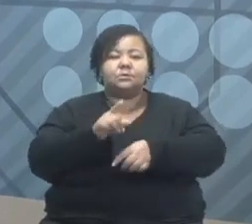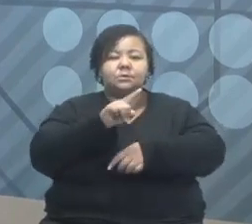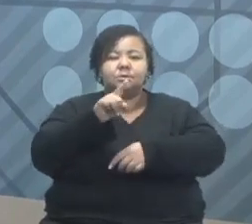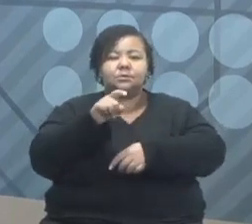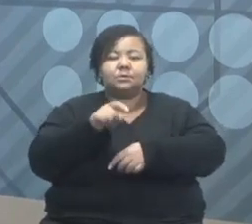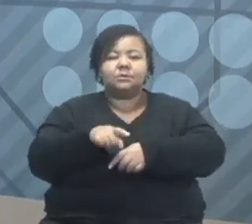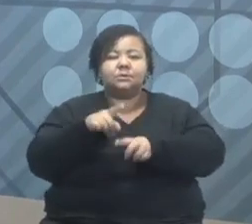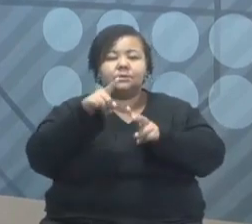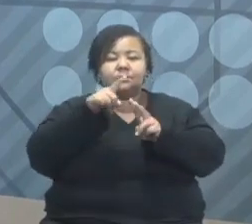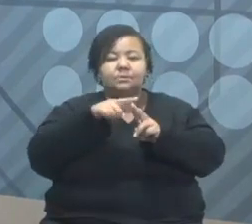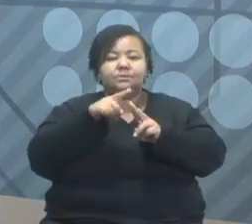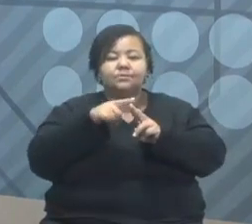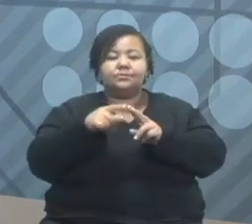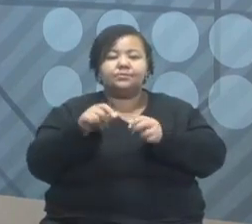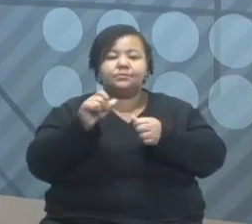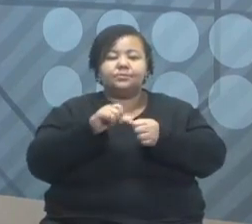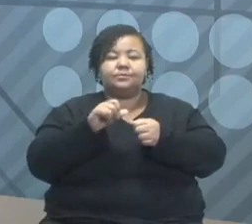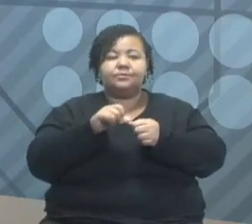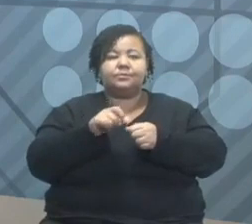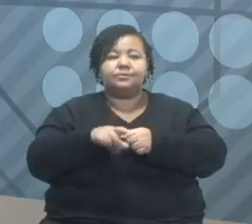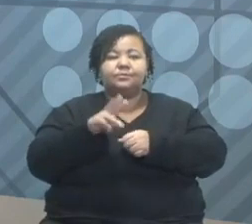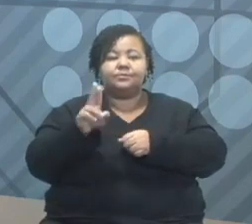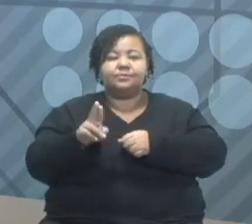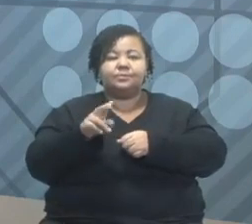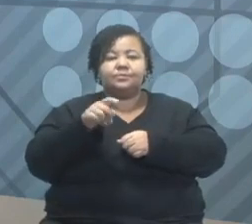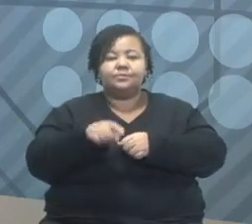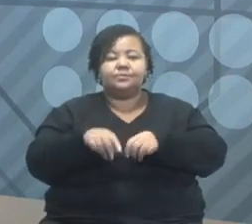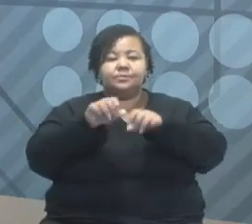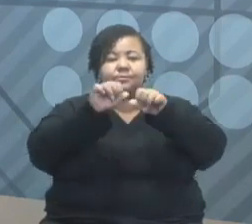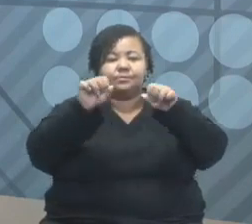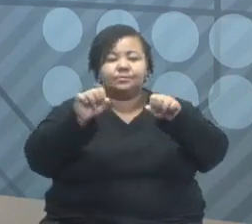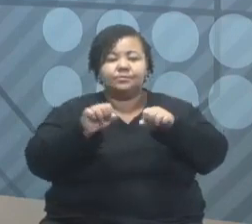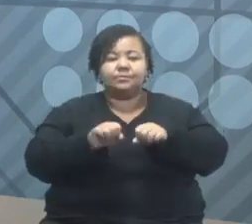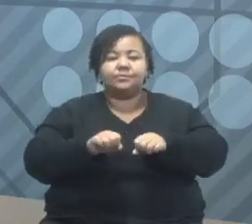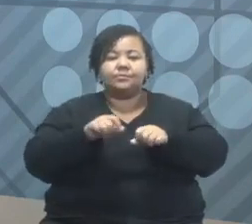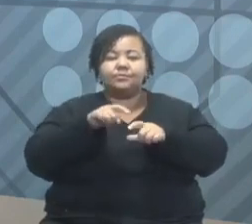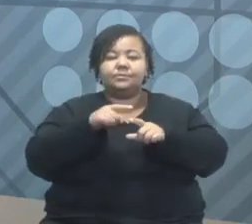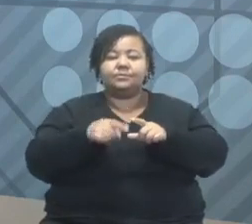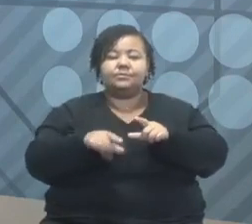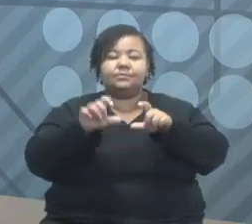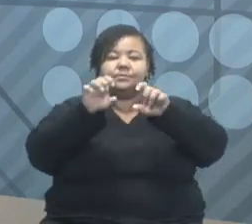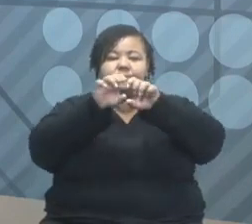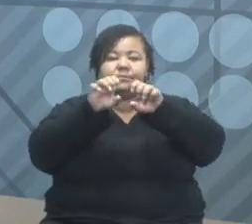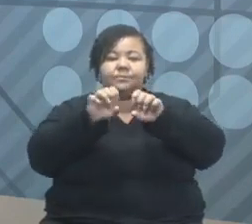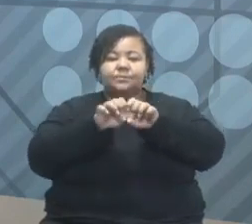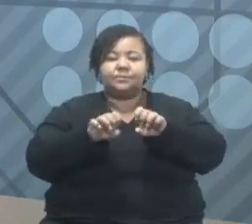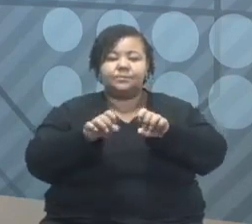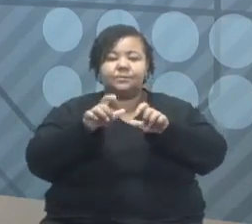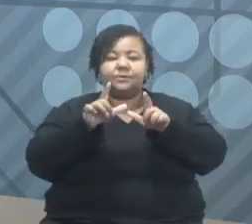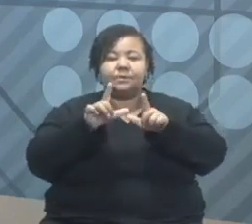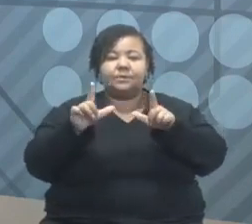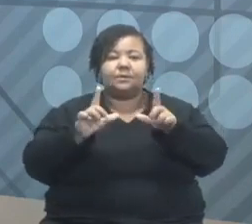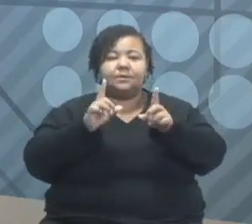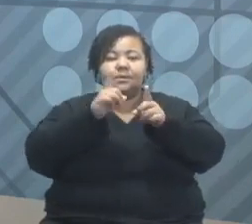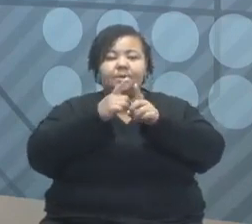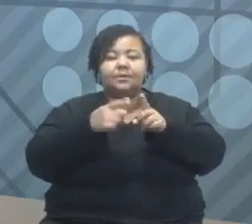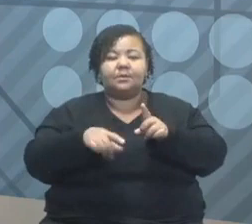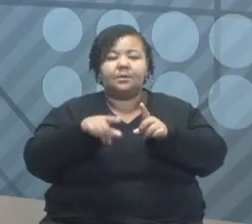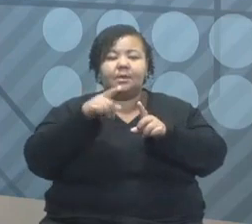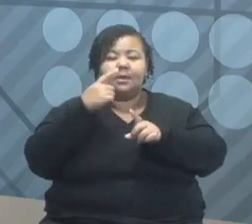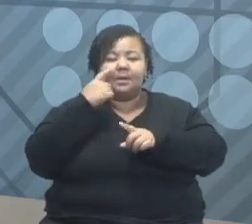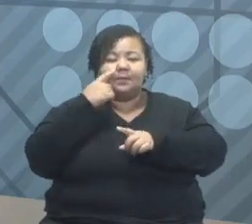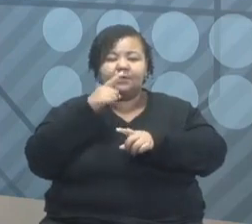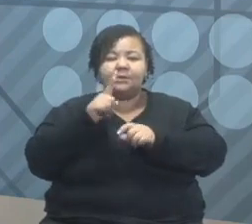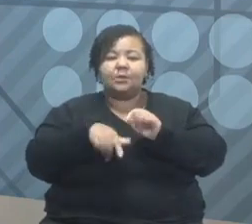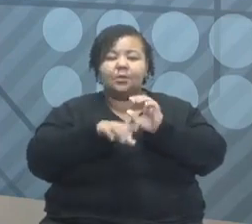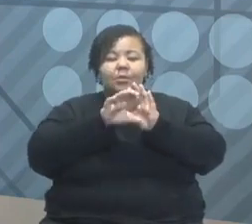de vetores, nós fazemos, então, o uso do sistema de equações lineares para, assim, encontrar esses escalares. Então, veja como os